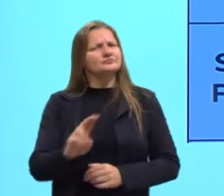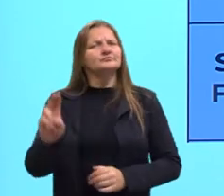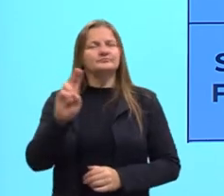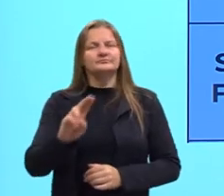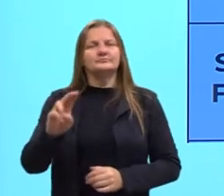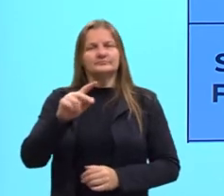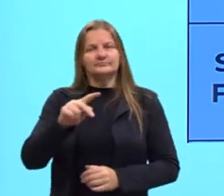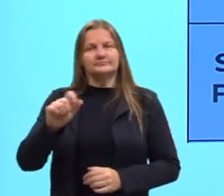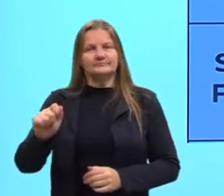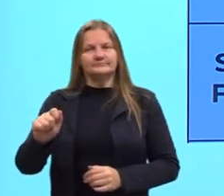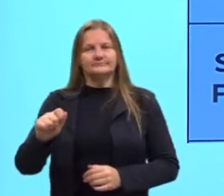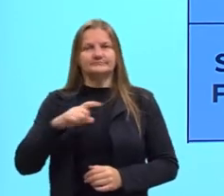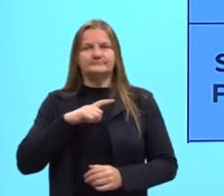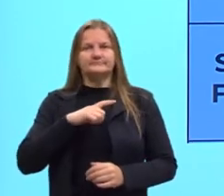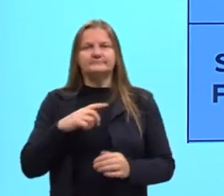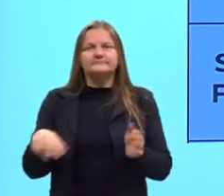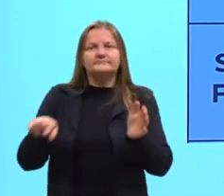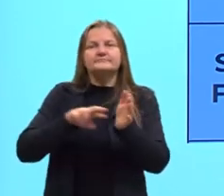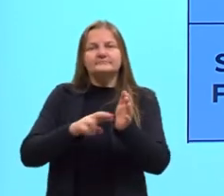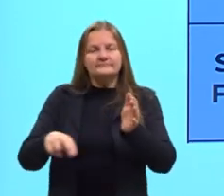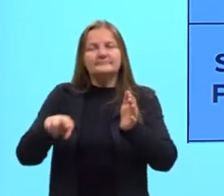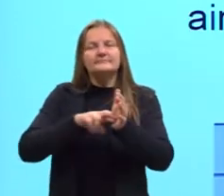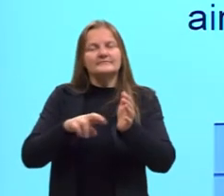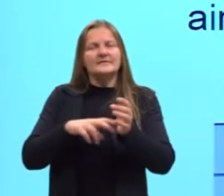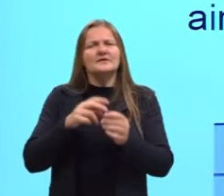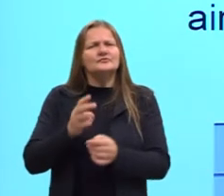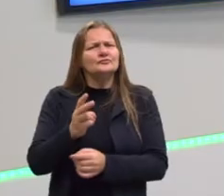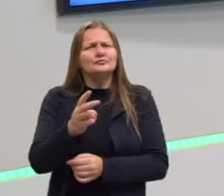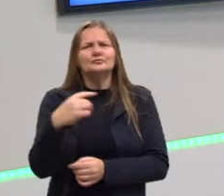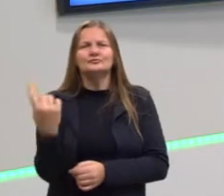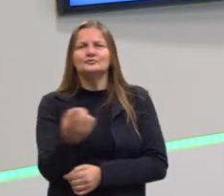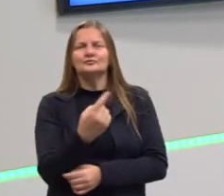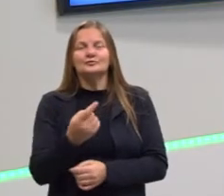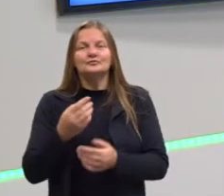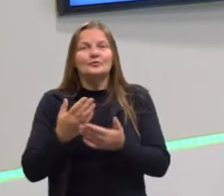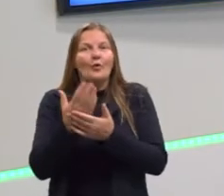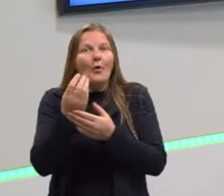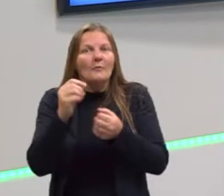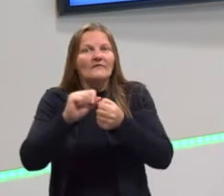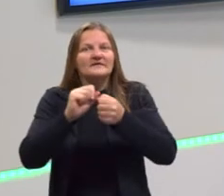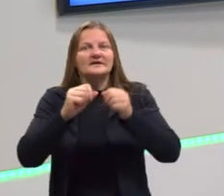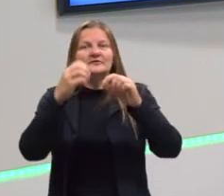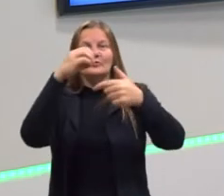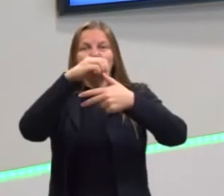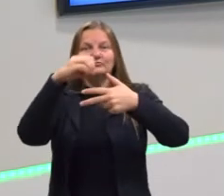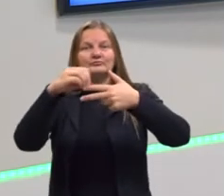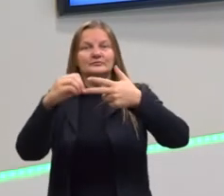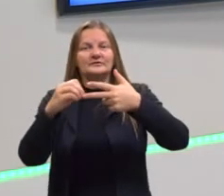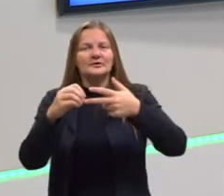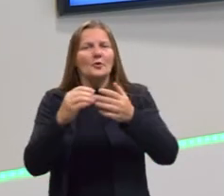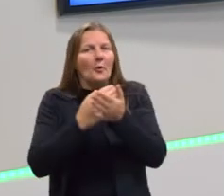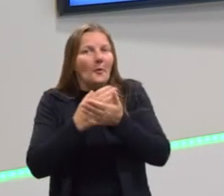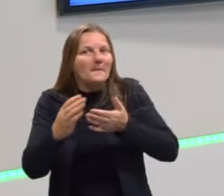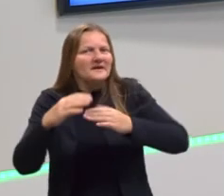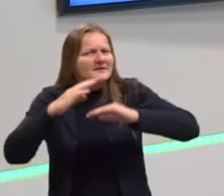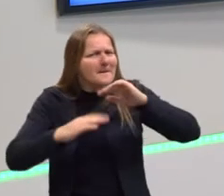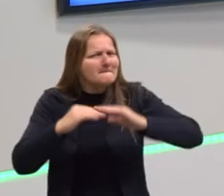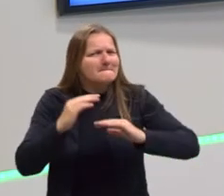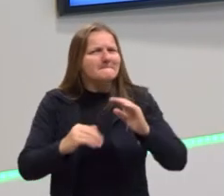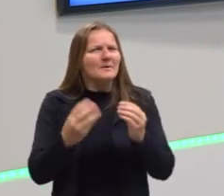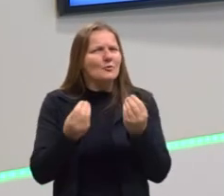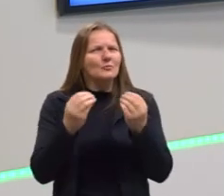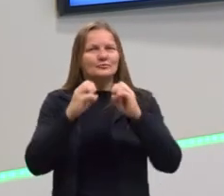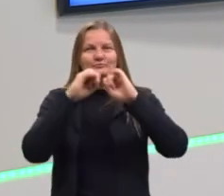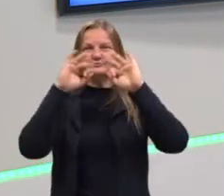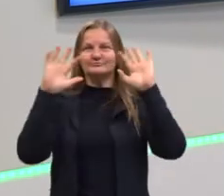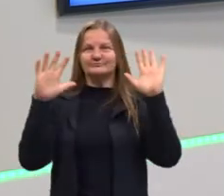na pa e eu vou retomar com vocês através de uma questão do Enem para nós praticar